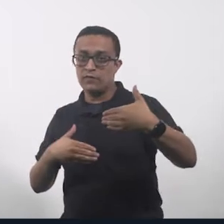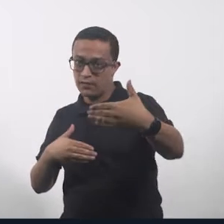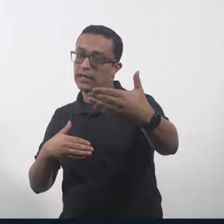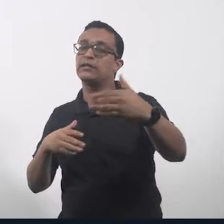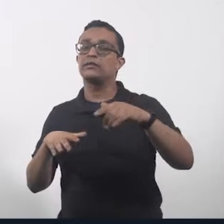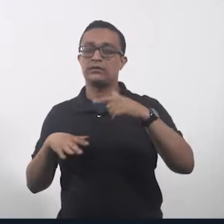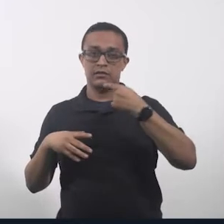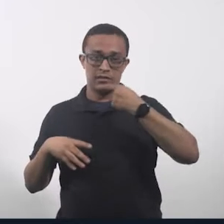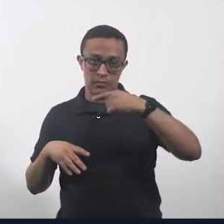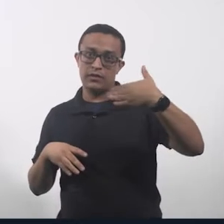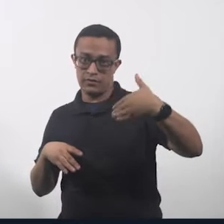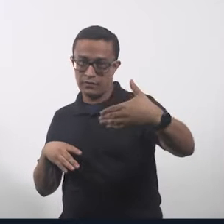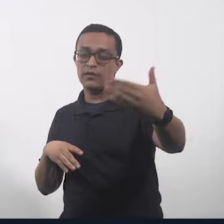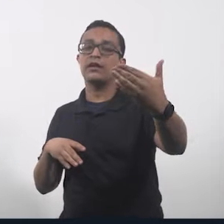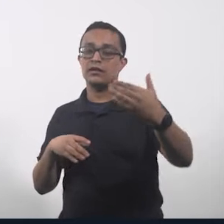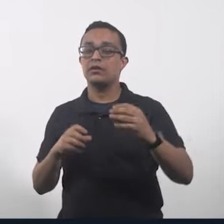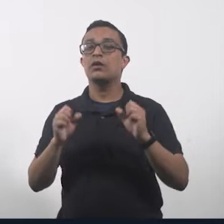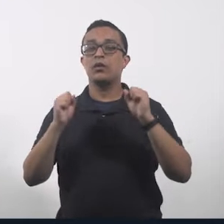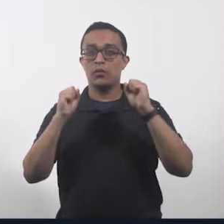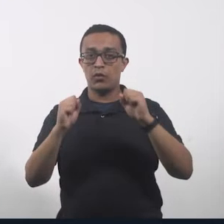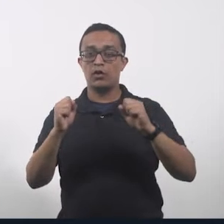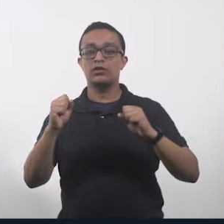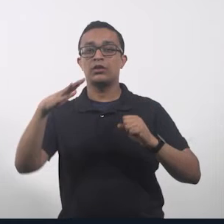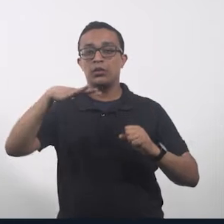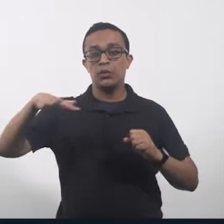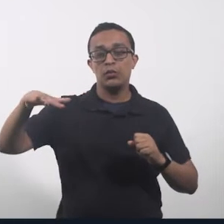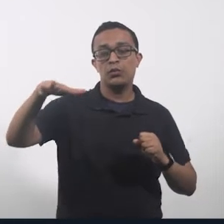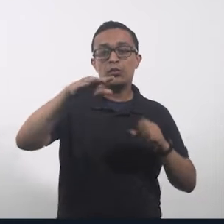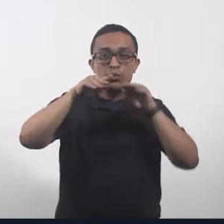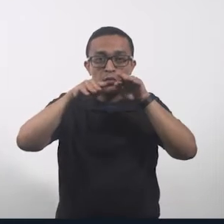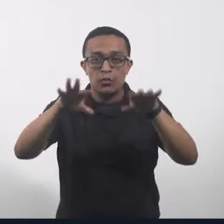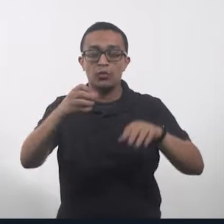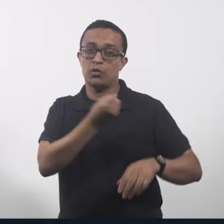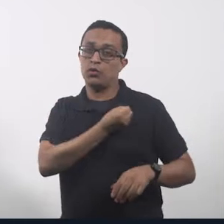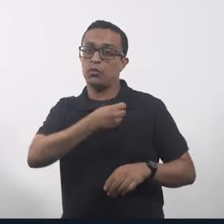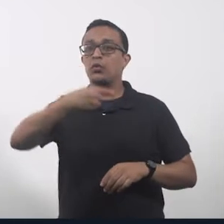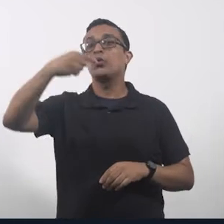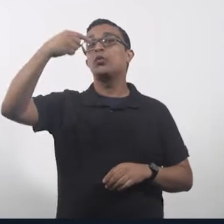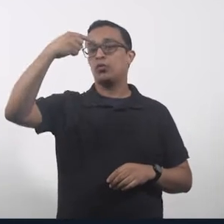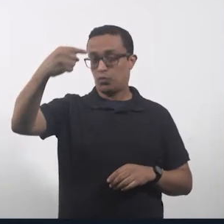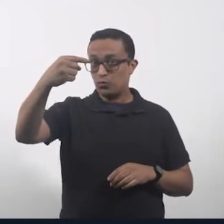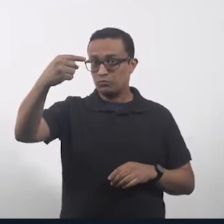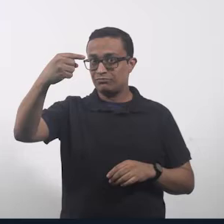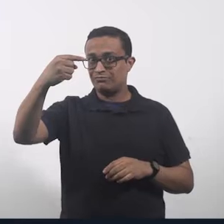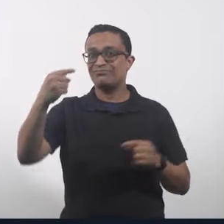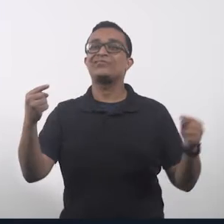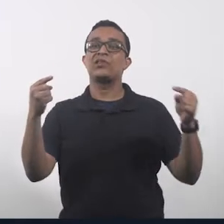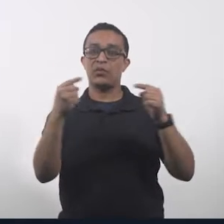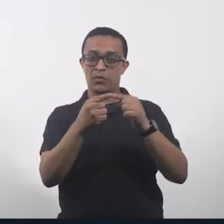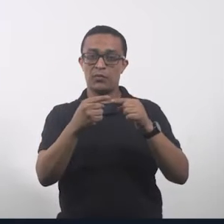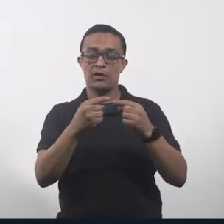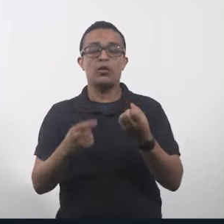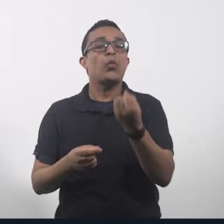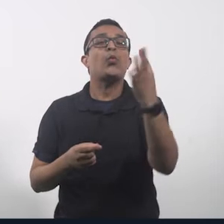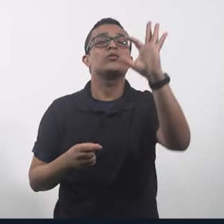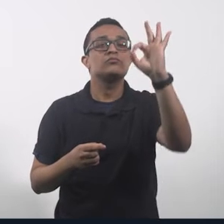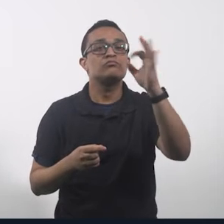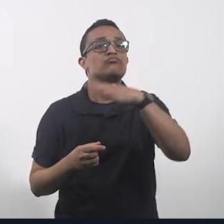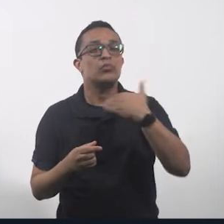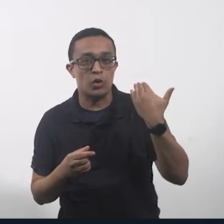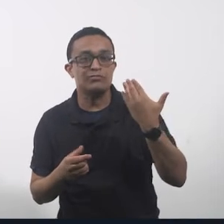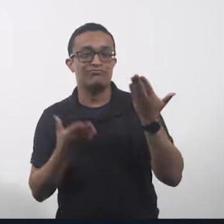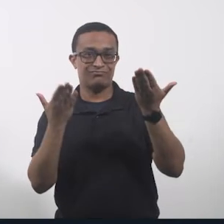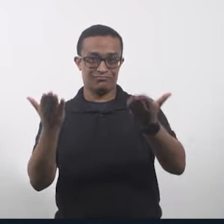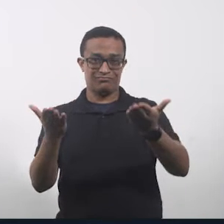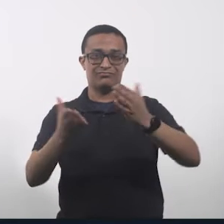próximas semanas entrando, então, numa classificação já de um nível de transmissão 1 para esse indicador do coeficiente de mortalidade.